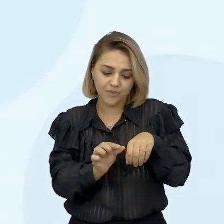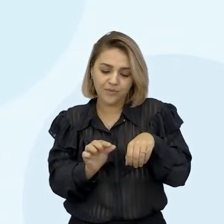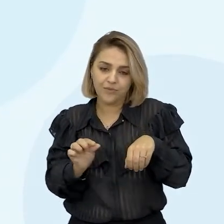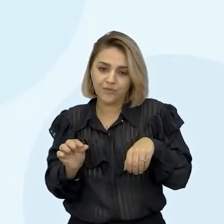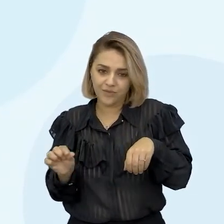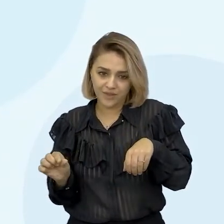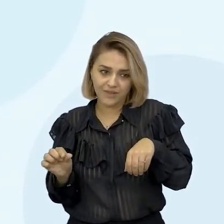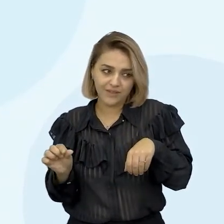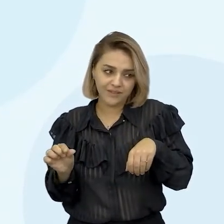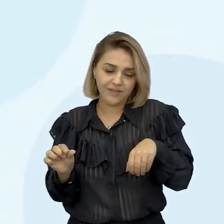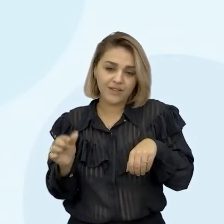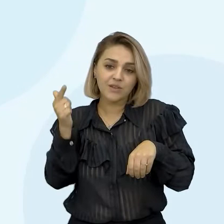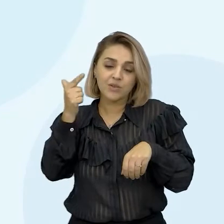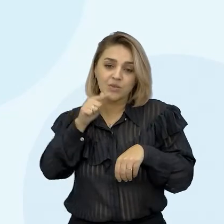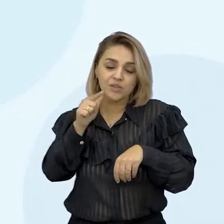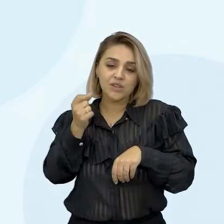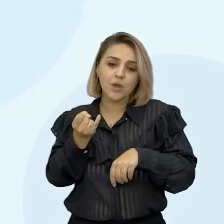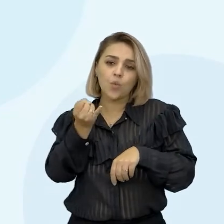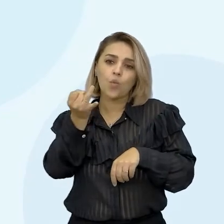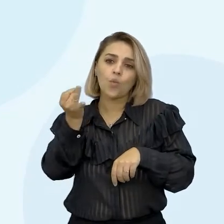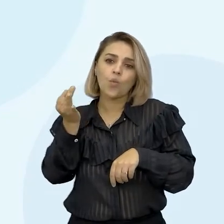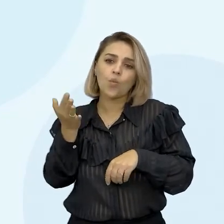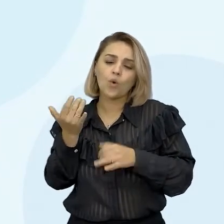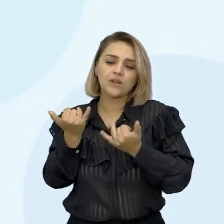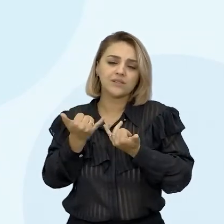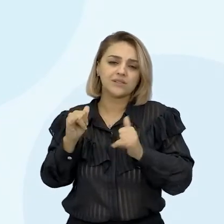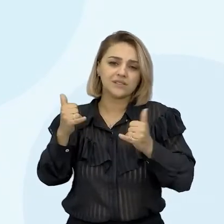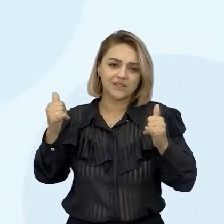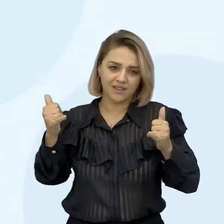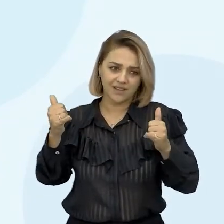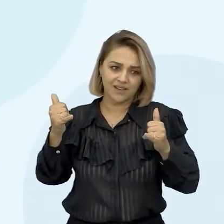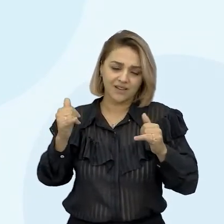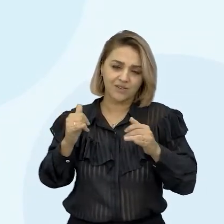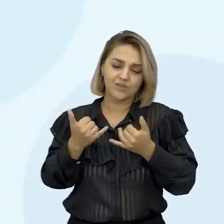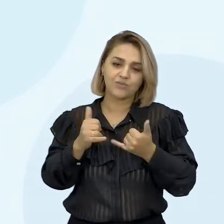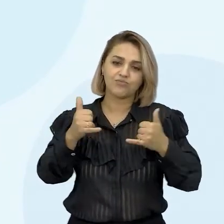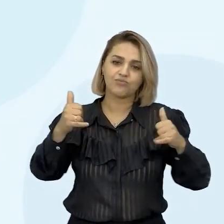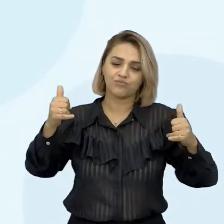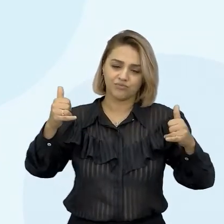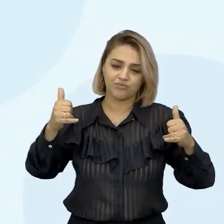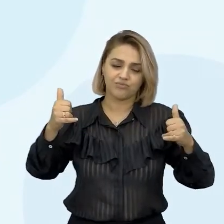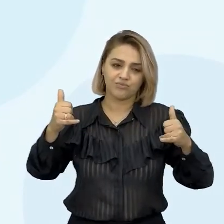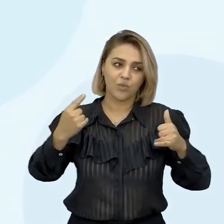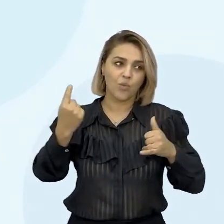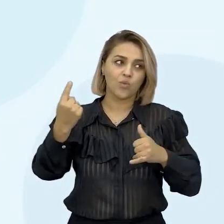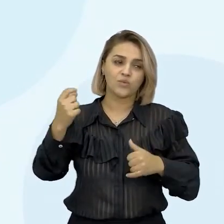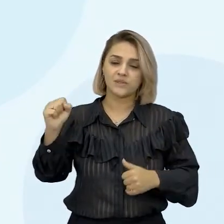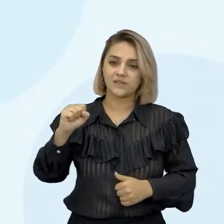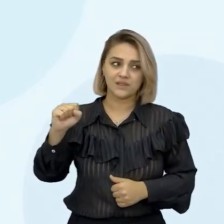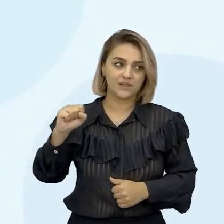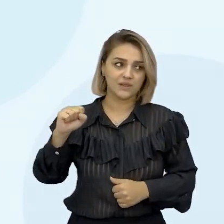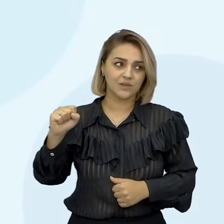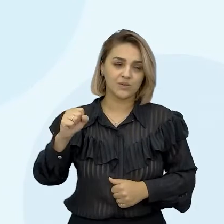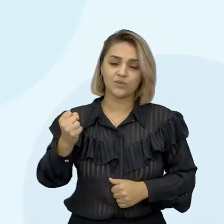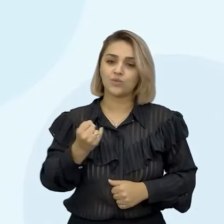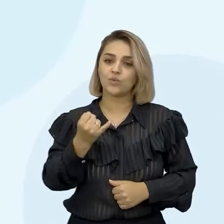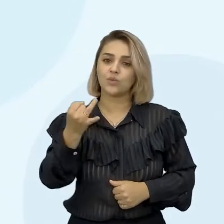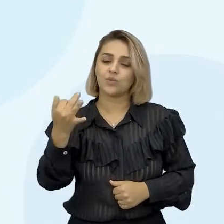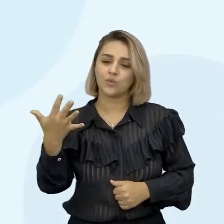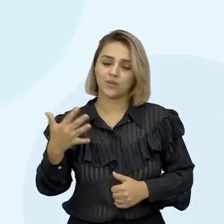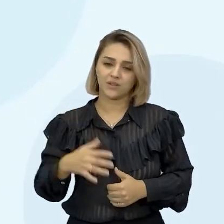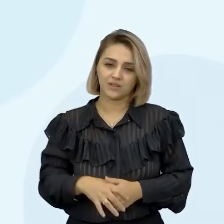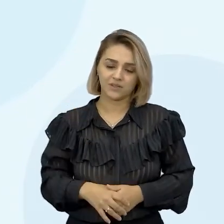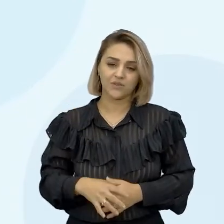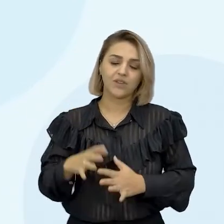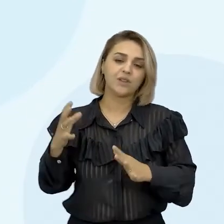e consegui conta Quantos elétrons estão passando nessa fatia aqui ó em um segundo você vai ter